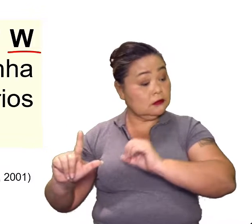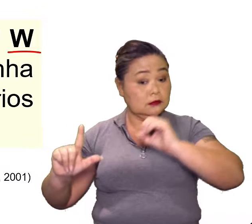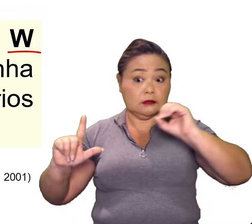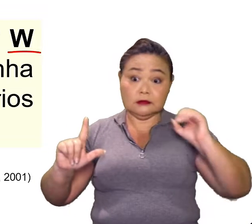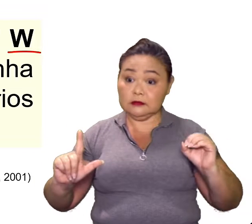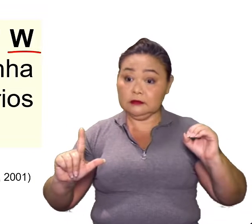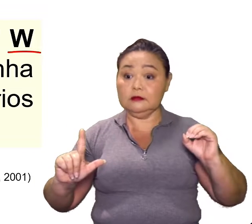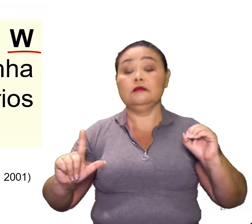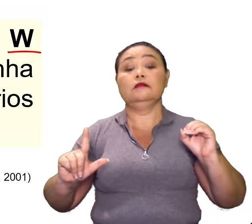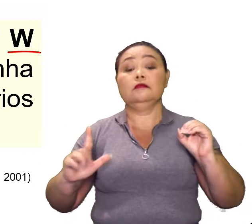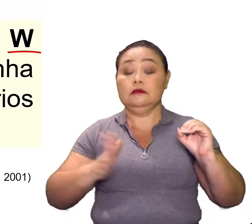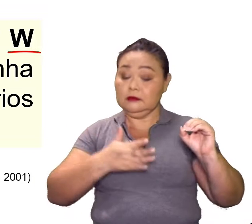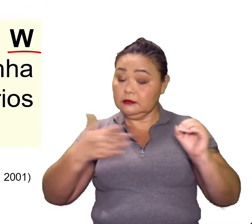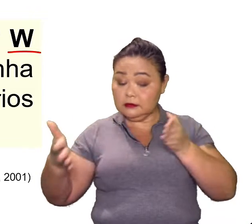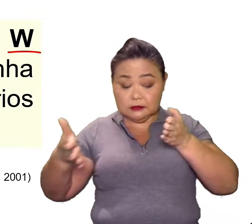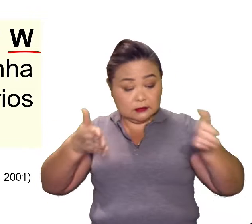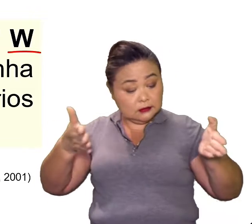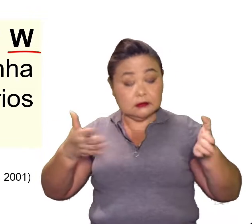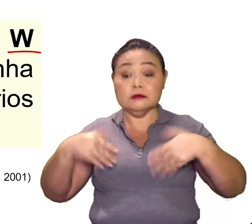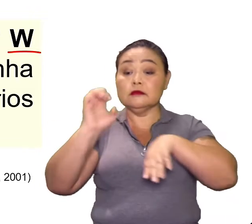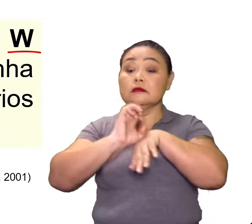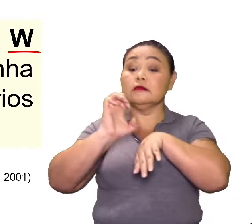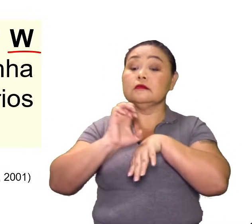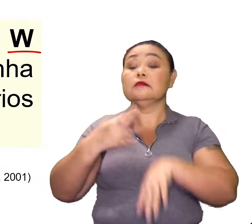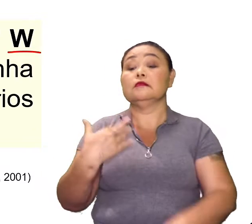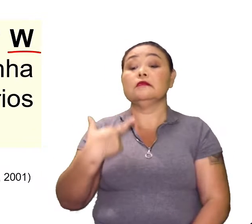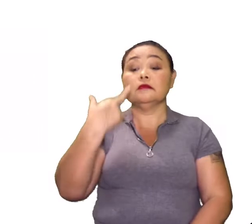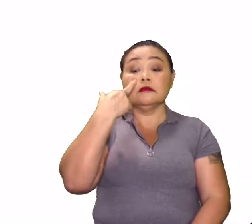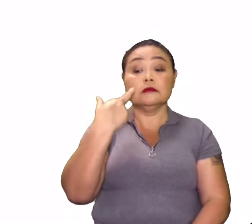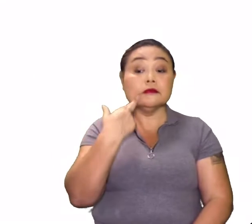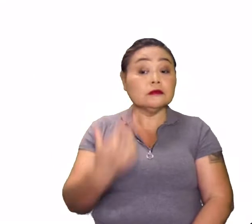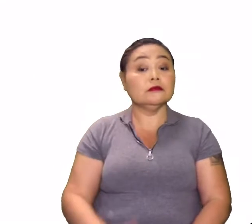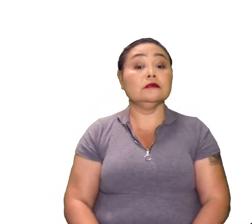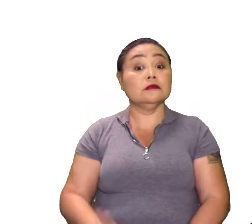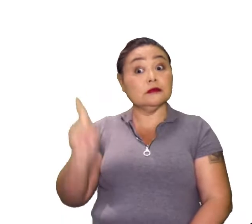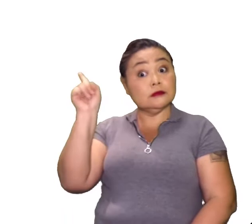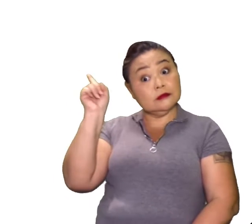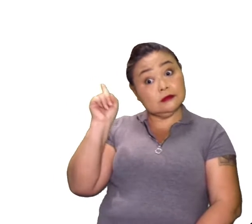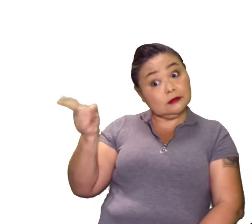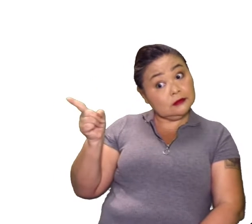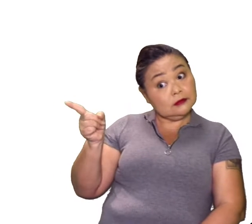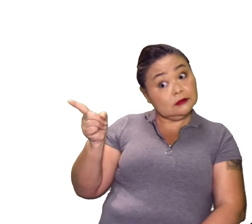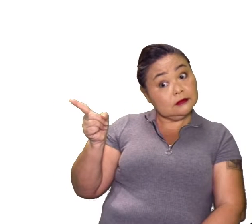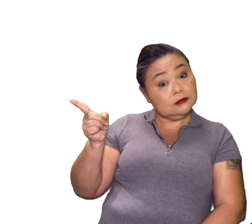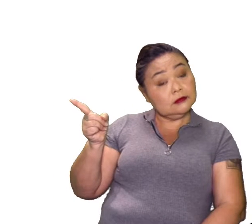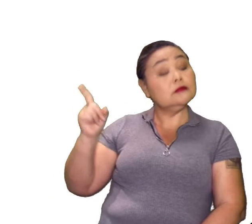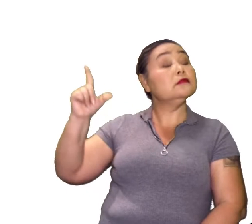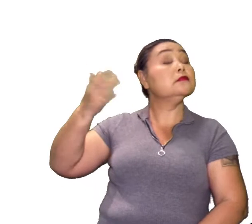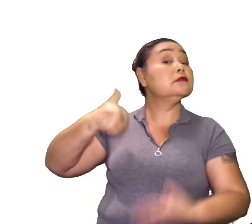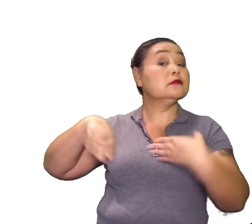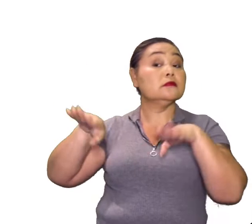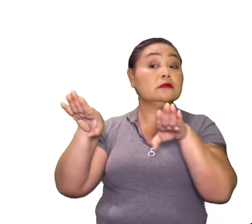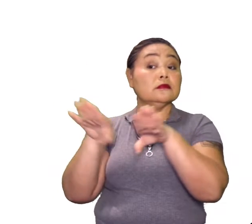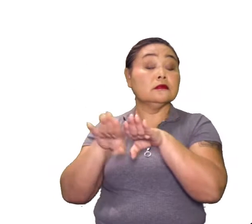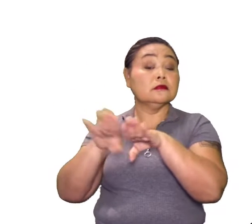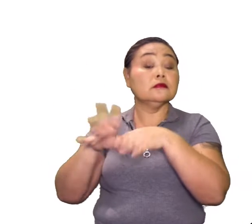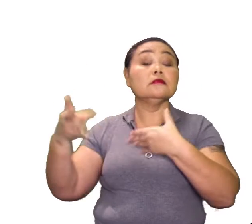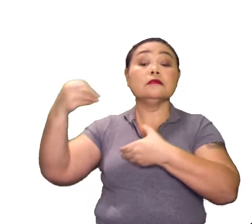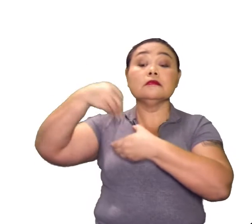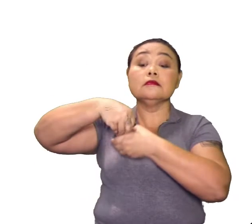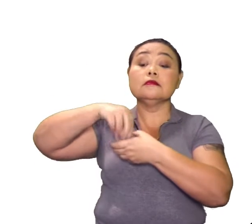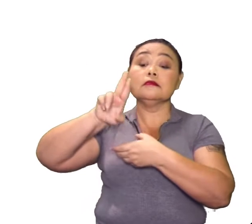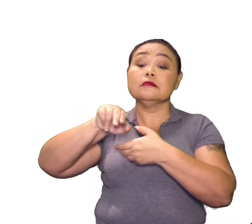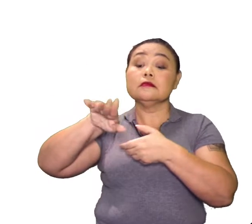e ao oeste do estado de Rondônia. Também falamos dentro